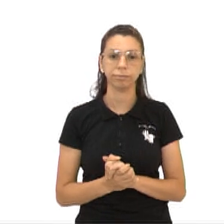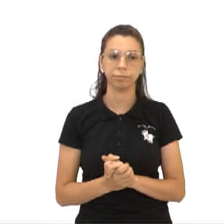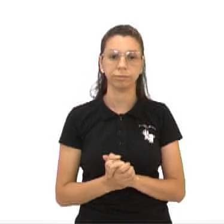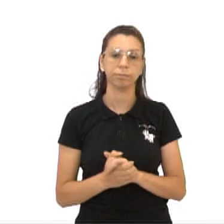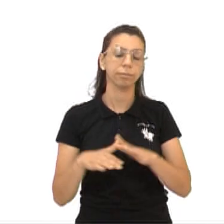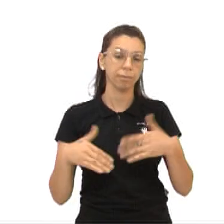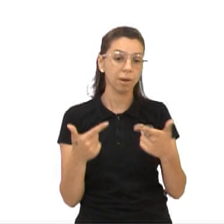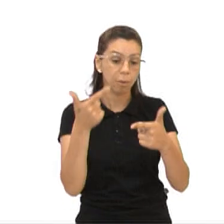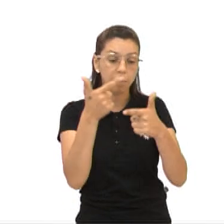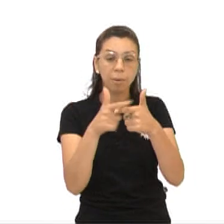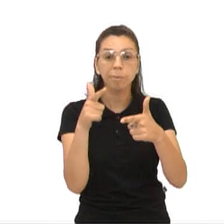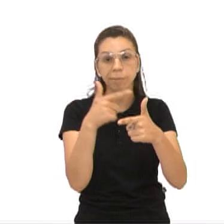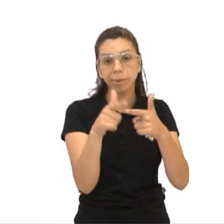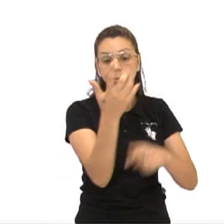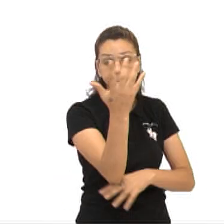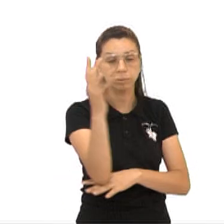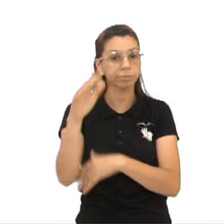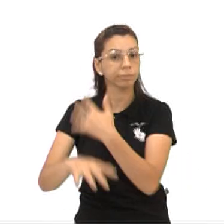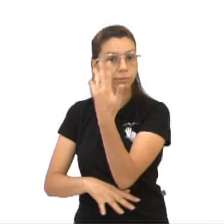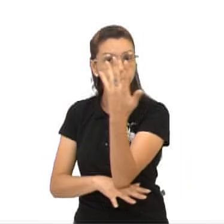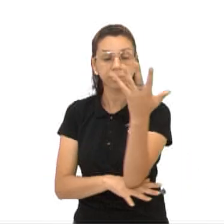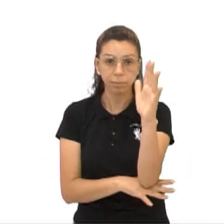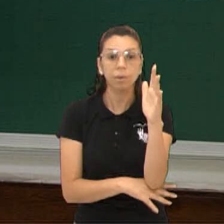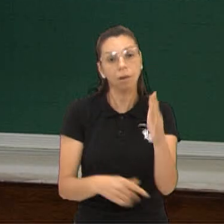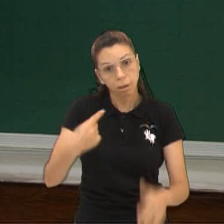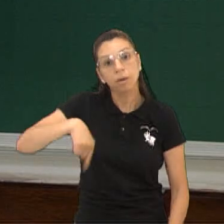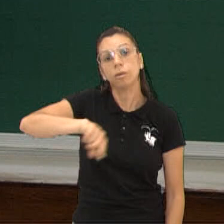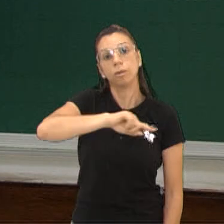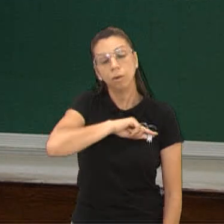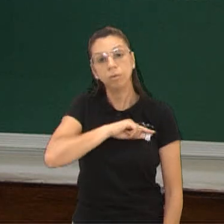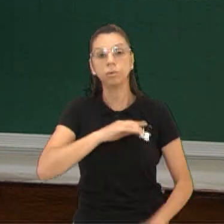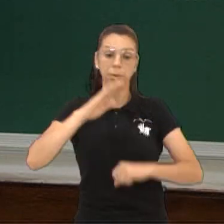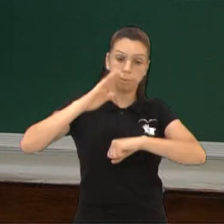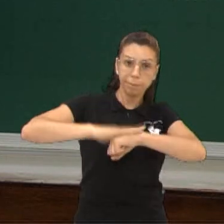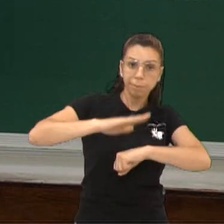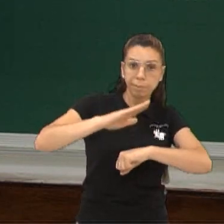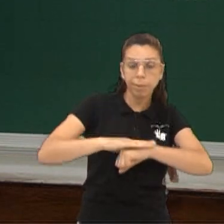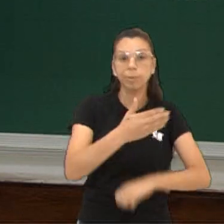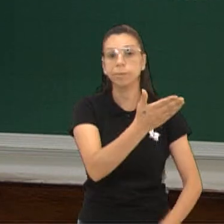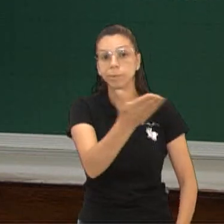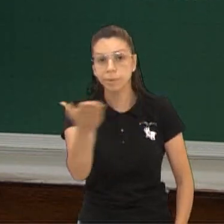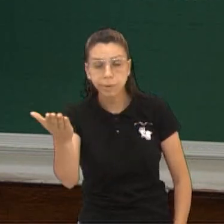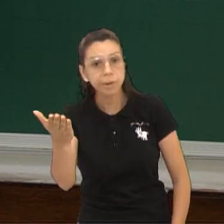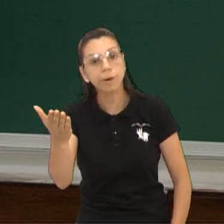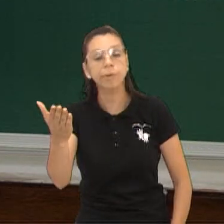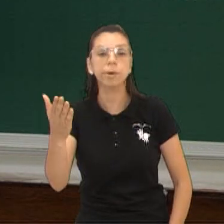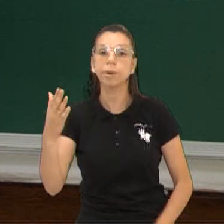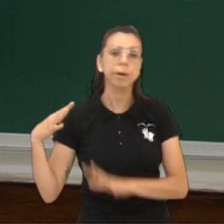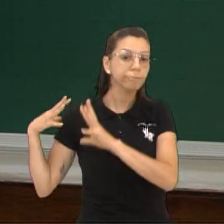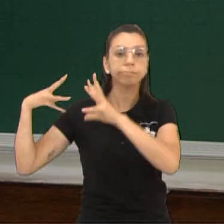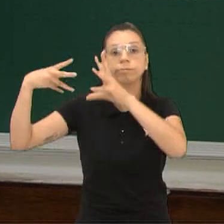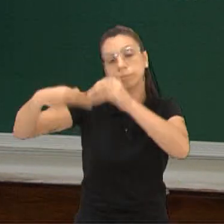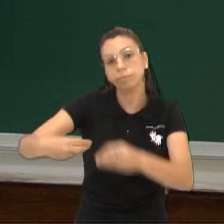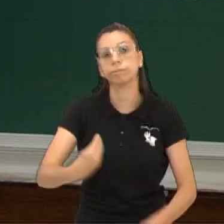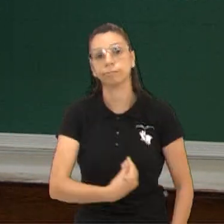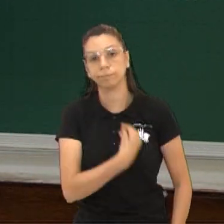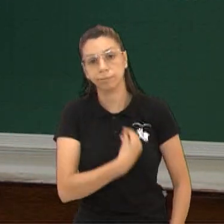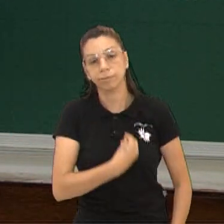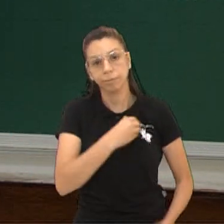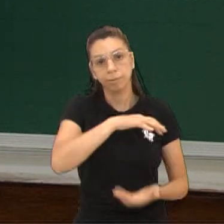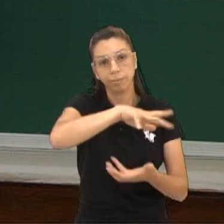Então, o problema ambiental é nosso. Ele é um problema meu, seu e de todas as pessoas que vivem aqui no planeta